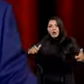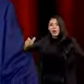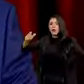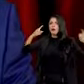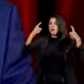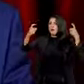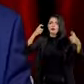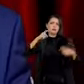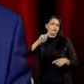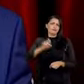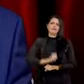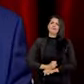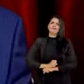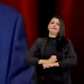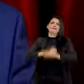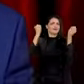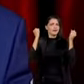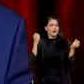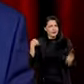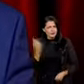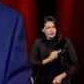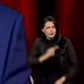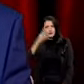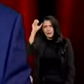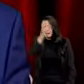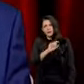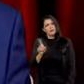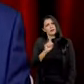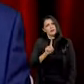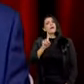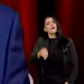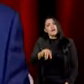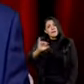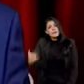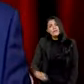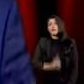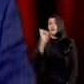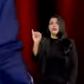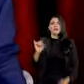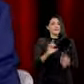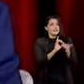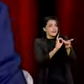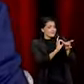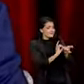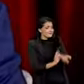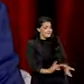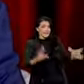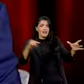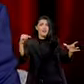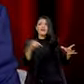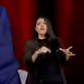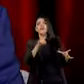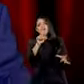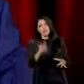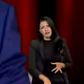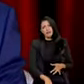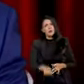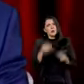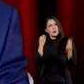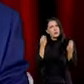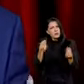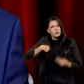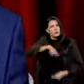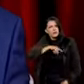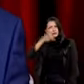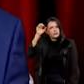que a gente não aprenda a importância da democracia. Não é possível que a gente não aprenda a